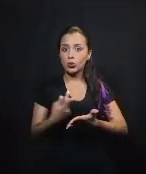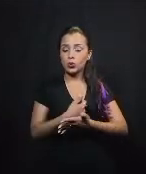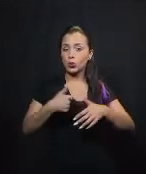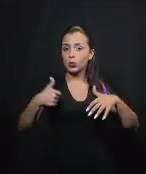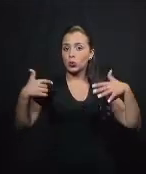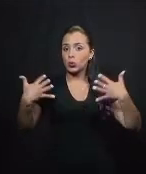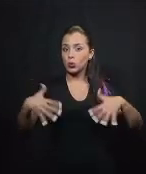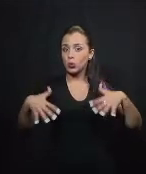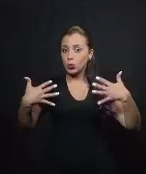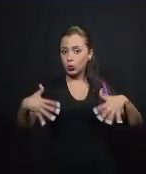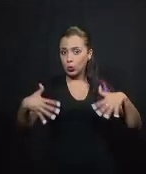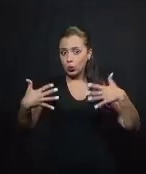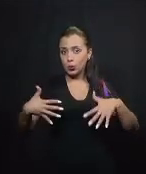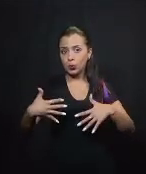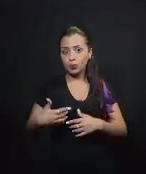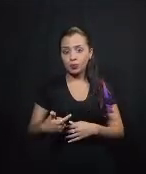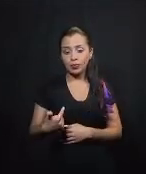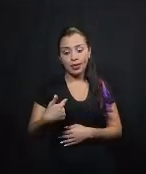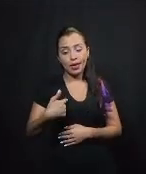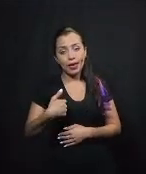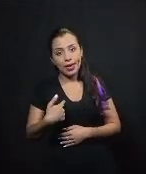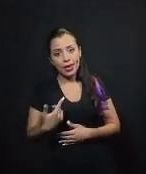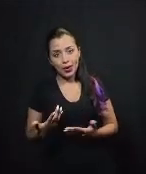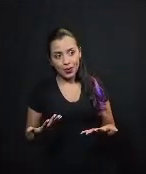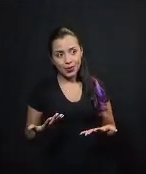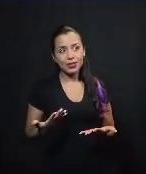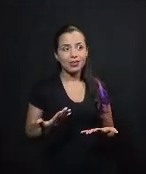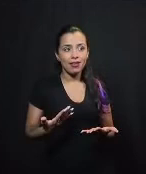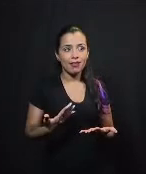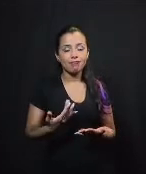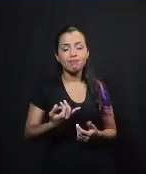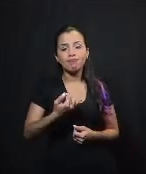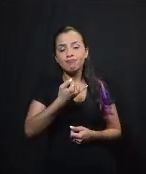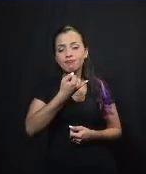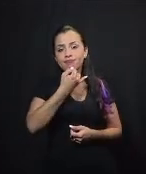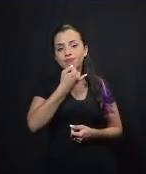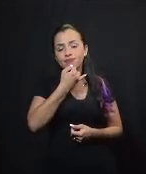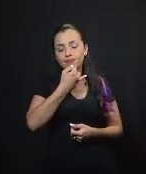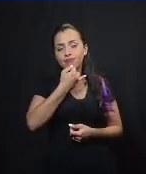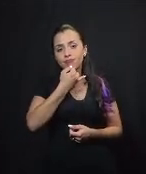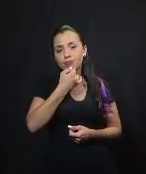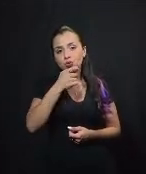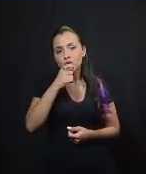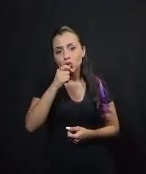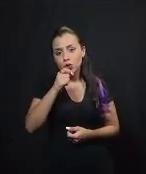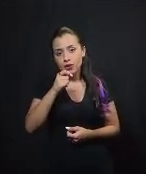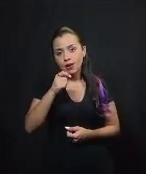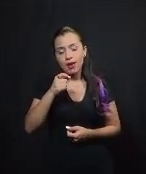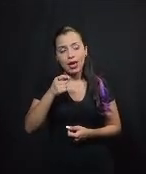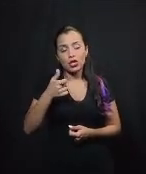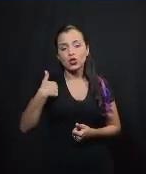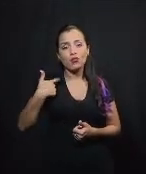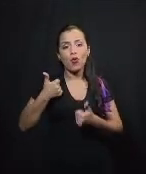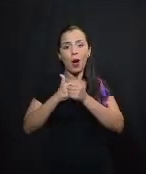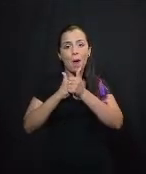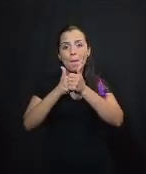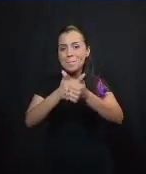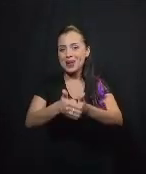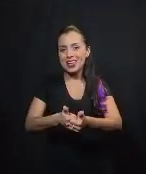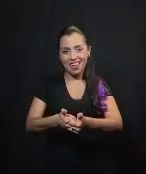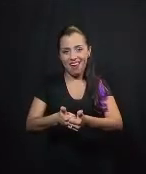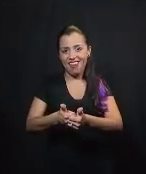eu certamente, mas lamento, muitos de vocês também, não chegarão a acompanhar até o